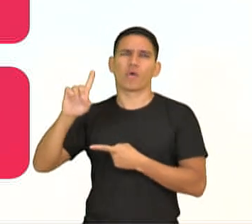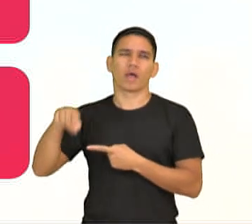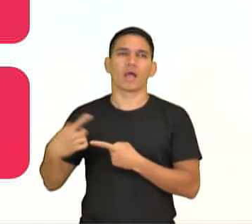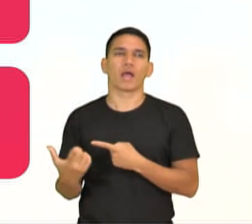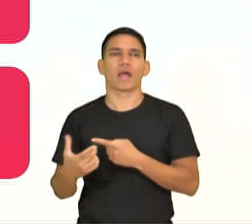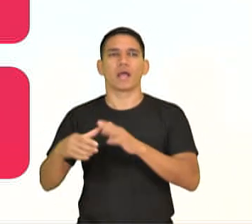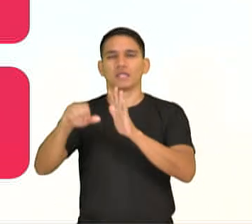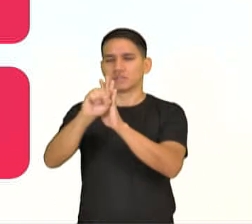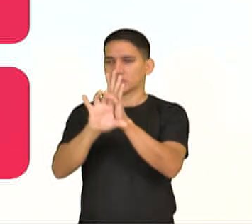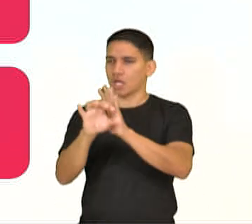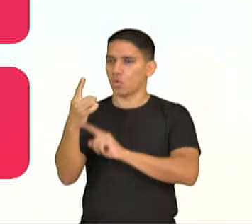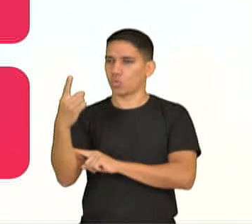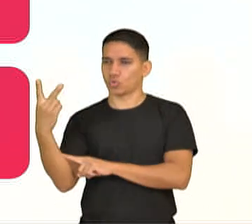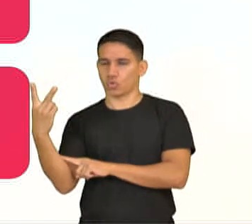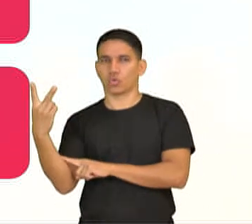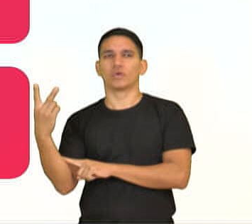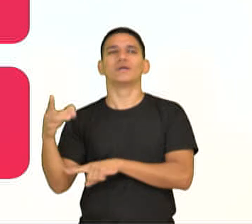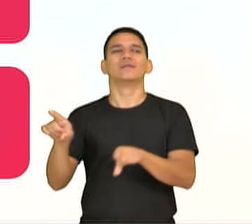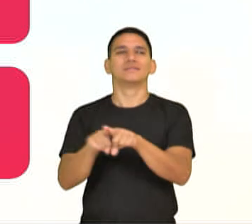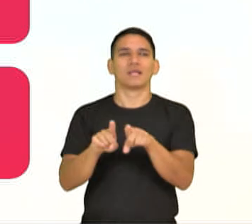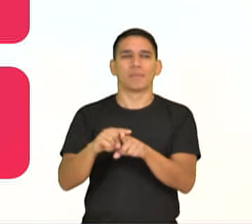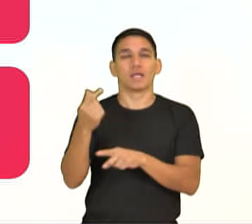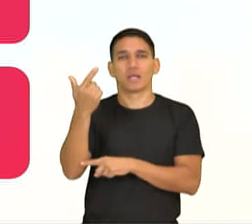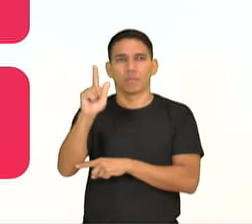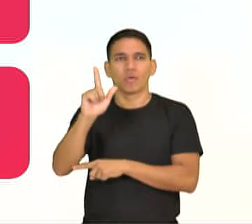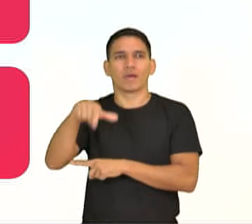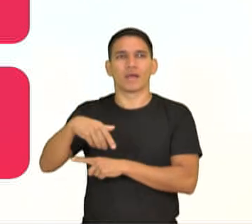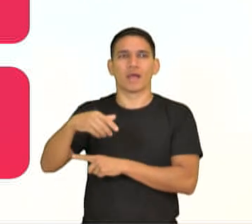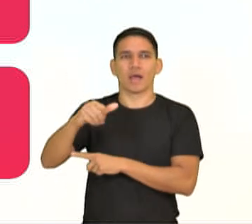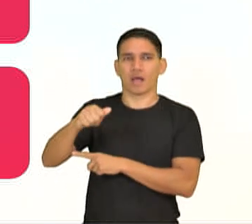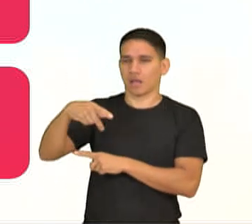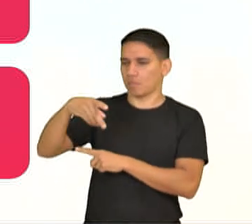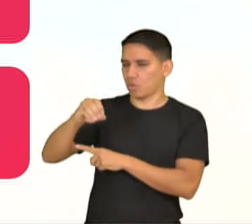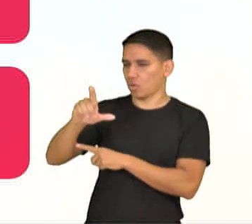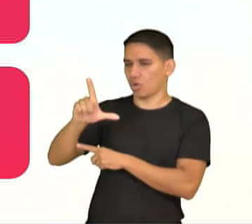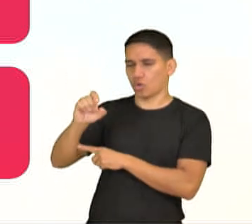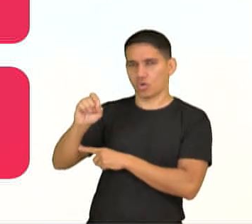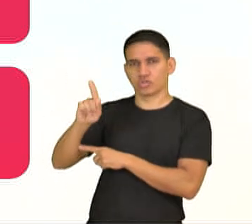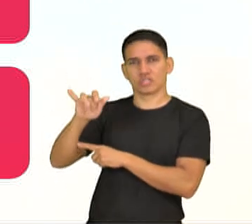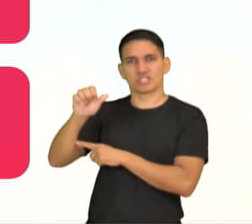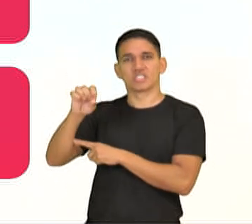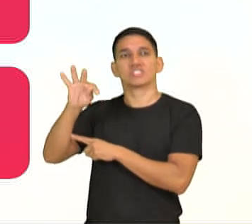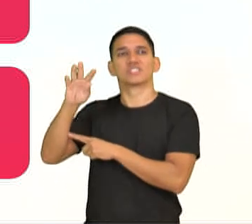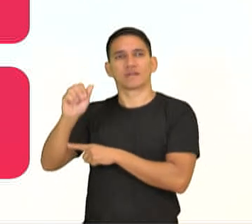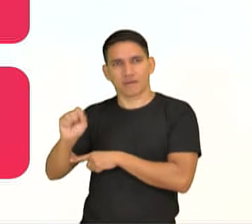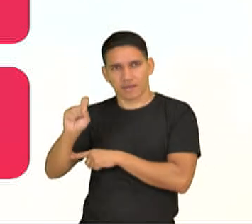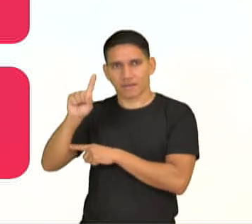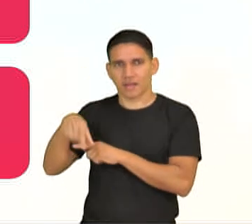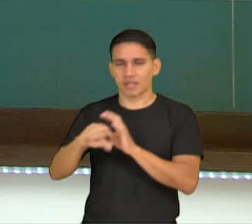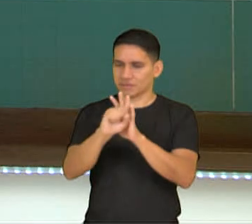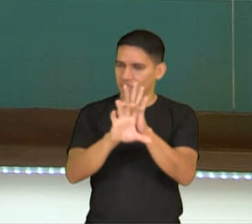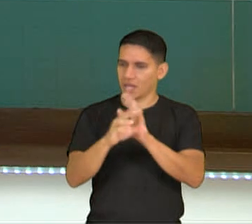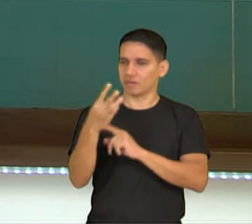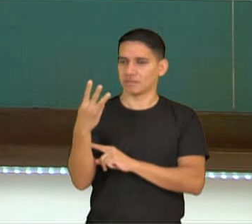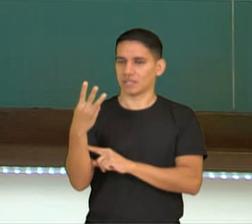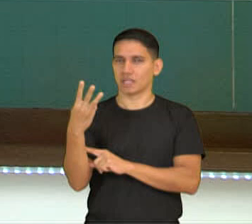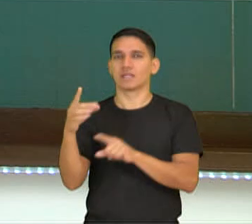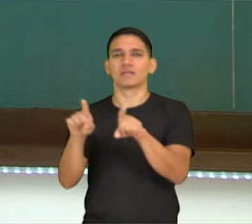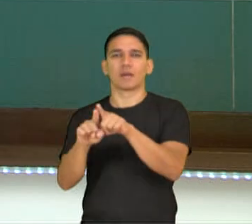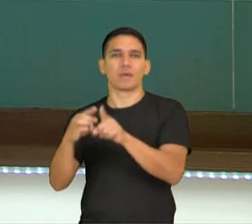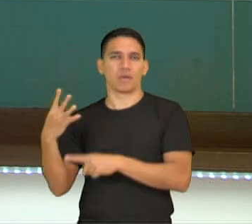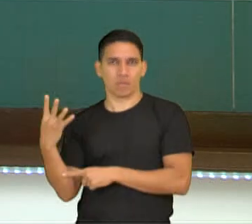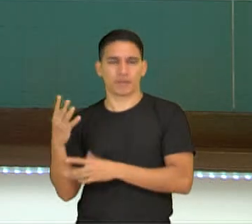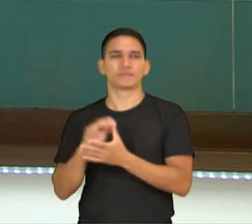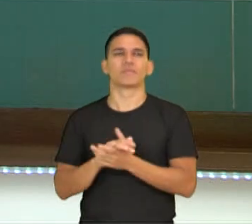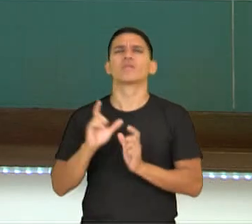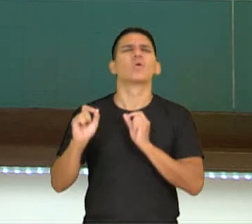padres apologistas no século III e IV. Padres apostólicos, né, nós vamos ver lá aquela defesa, né, dos apóstolos, e